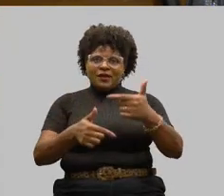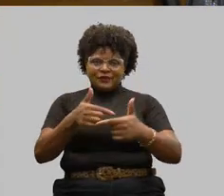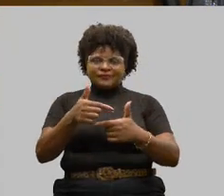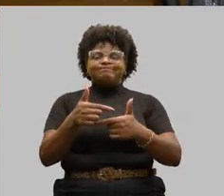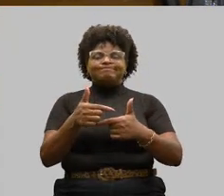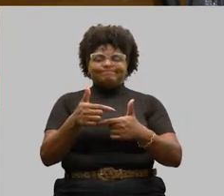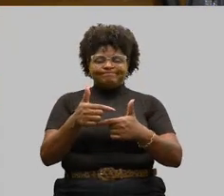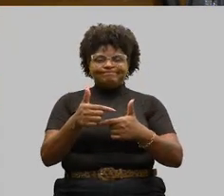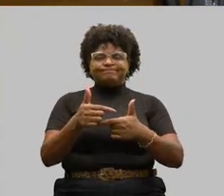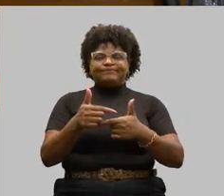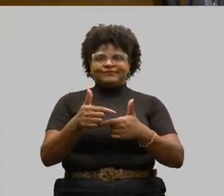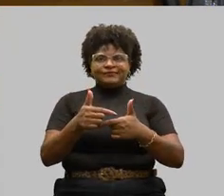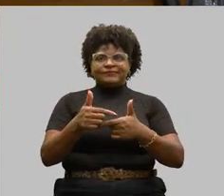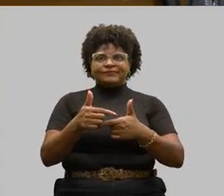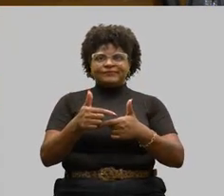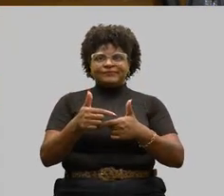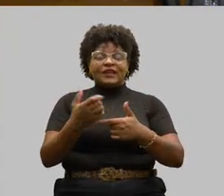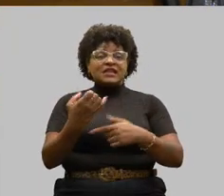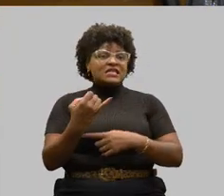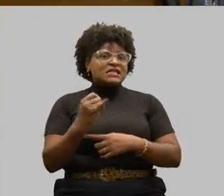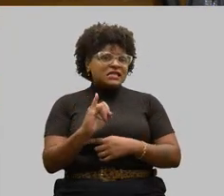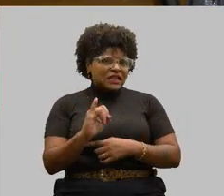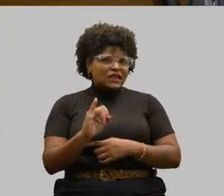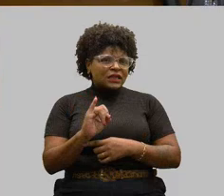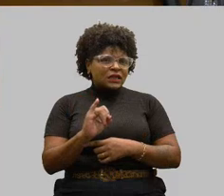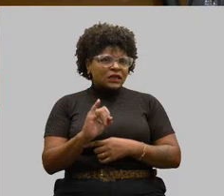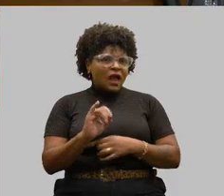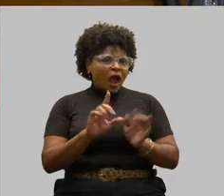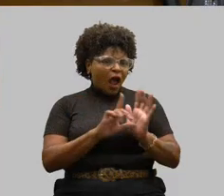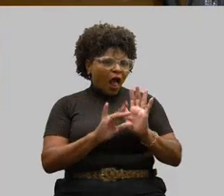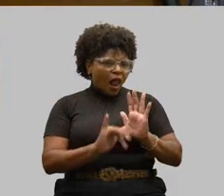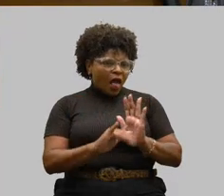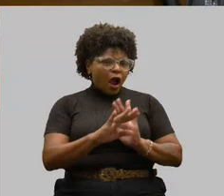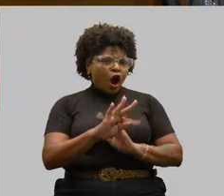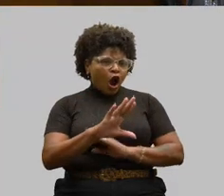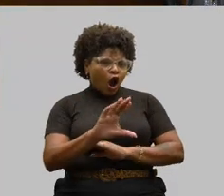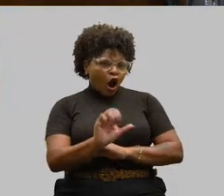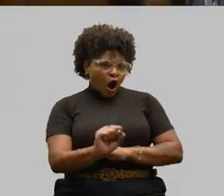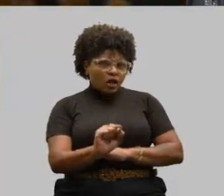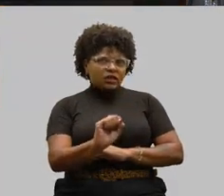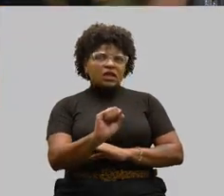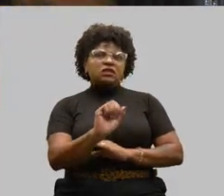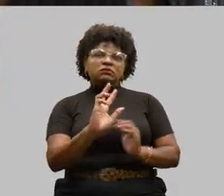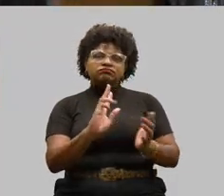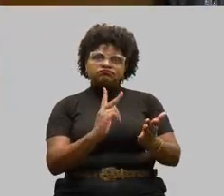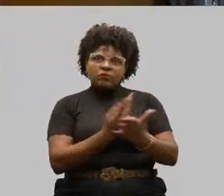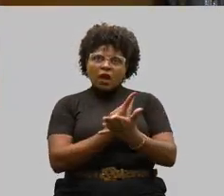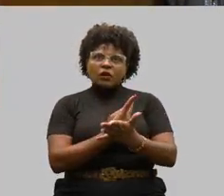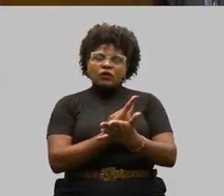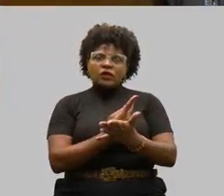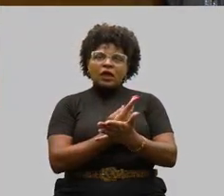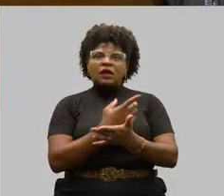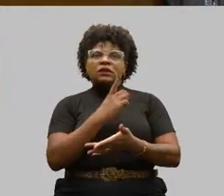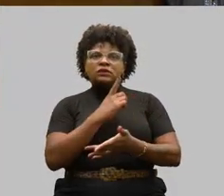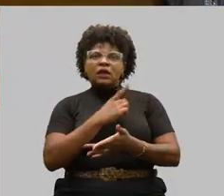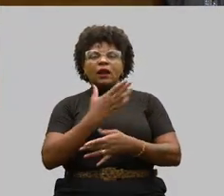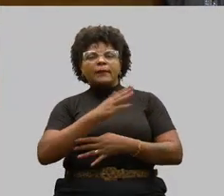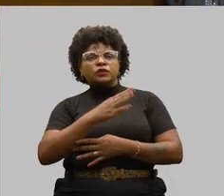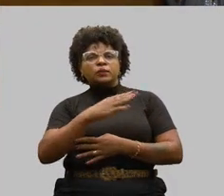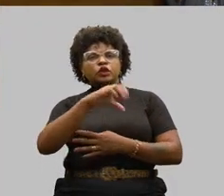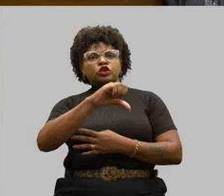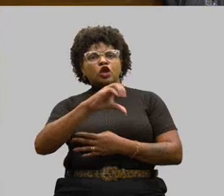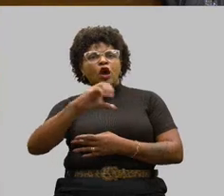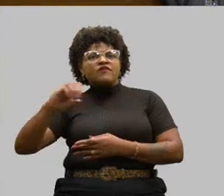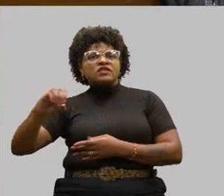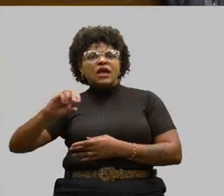trabalho se toda a lei de cotas for comprida E aí nós teremos cerca de 900 mil pessoas no